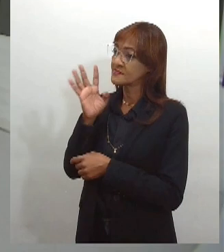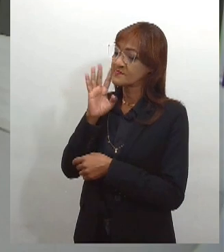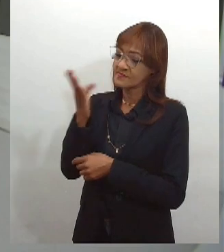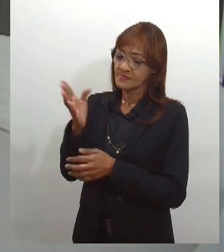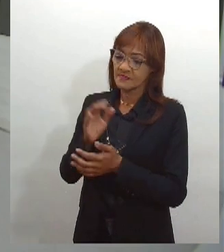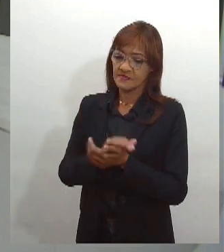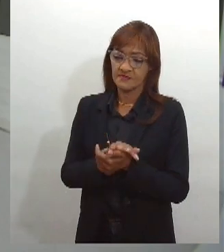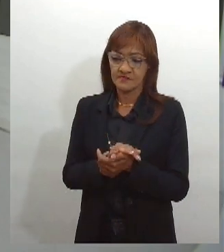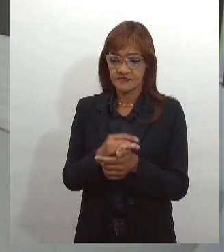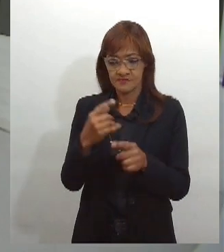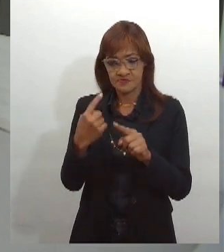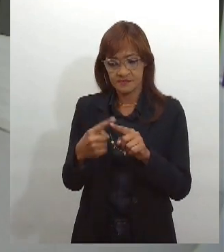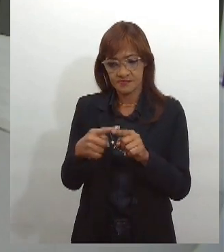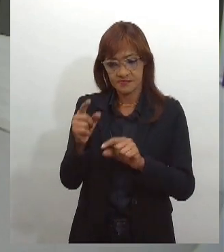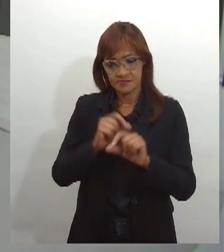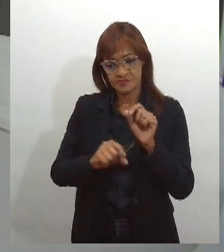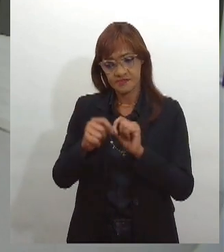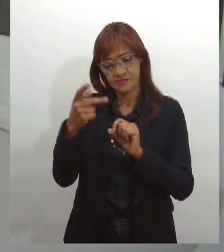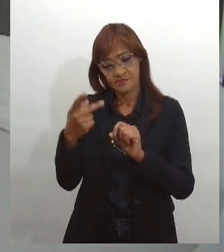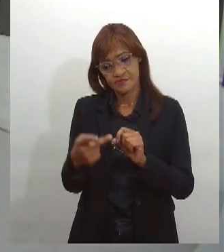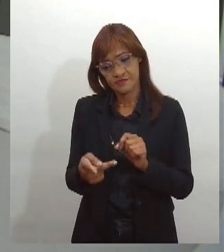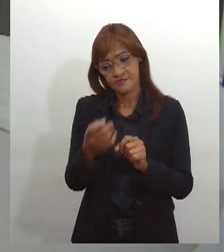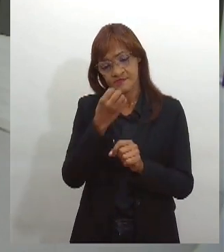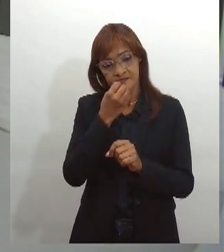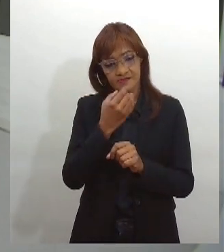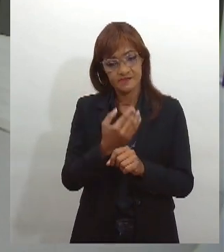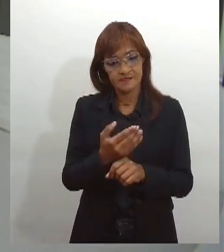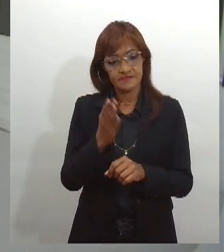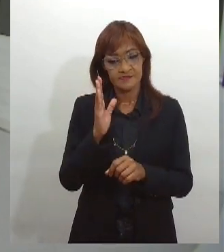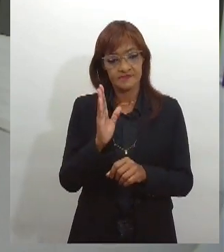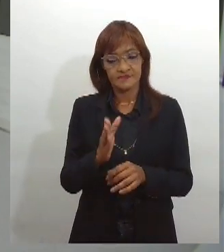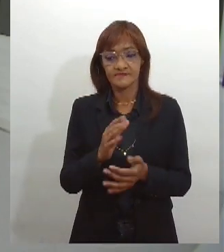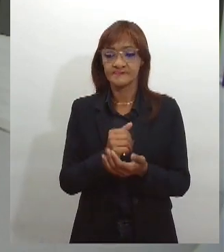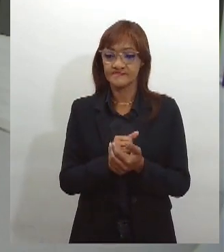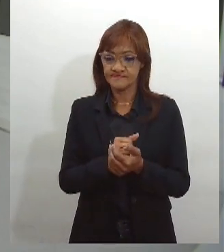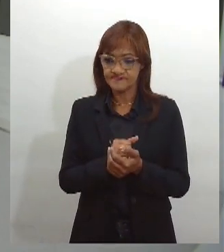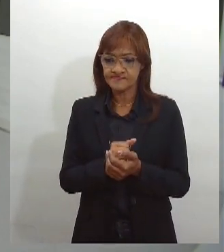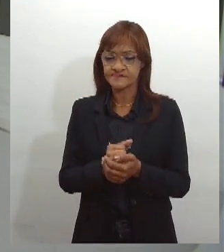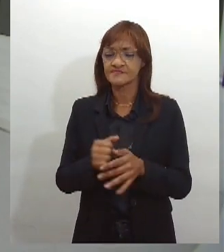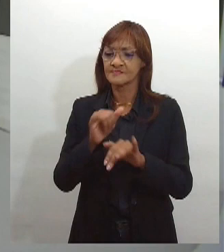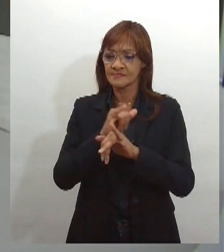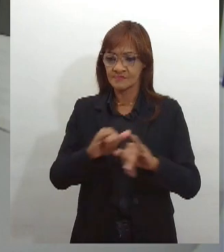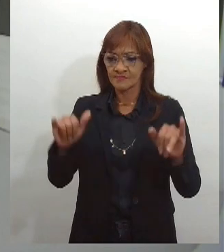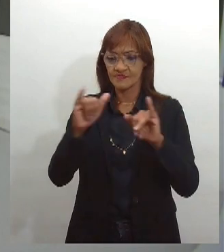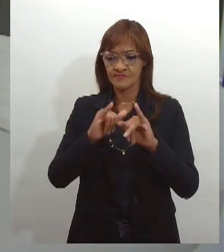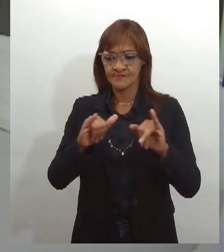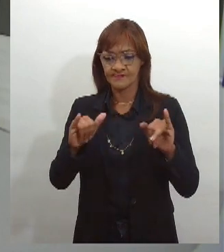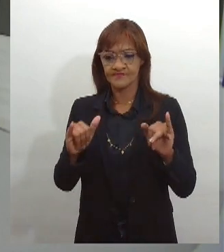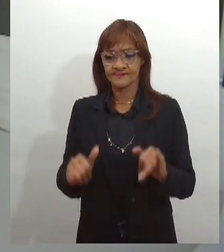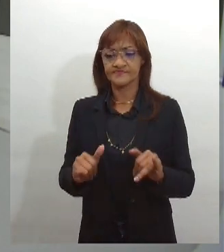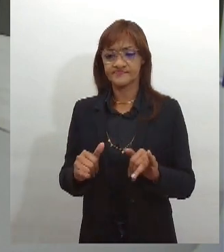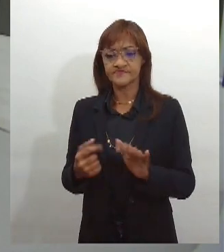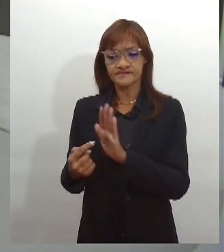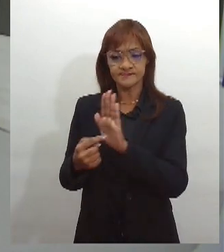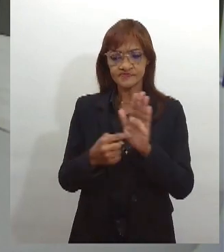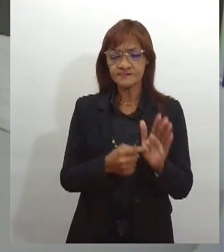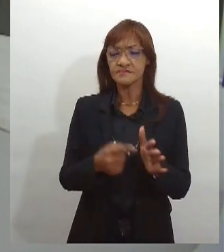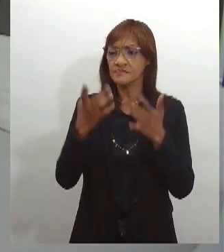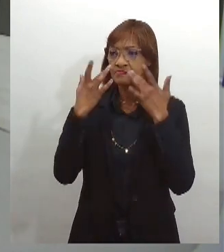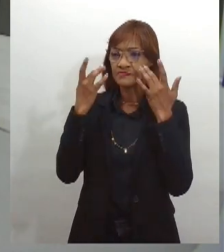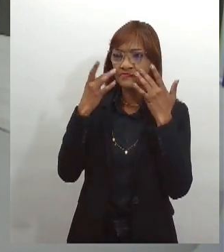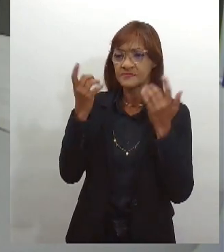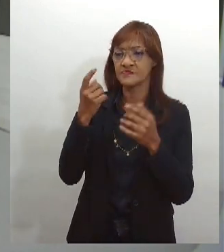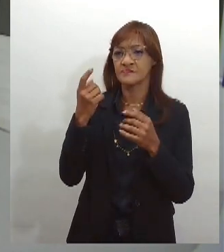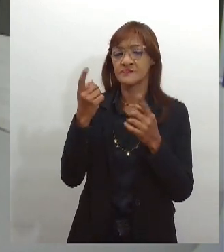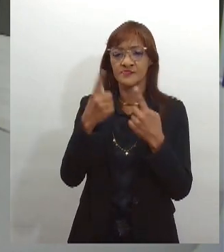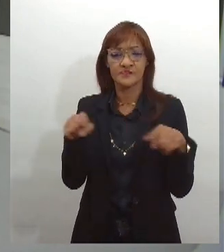esse espaço, né, que já foi palco de grandes exposições, de grandes apresentações teatrais, musicais. Benete,